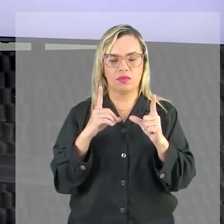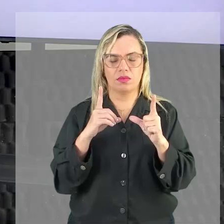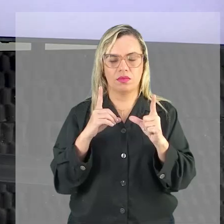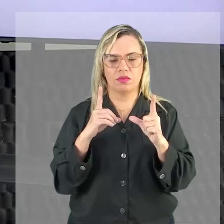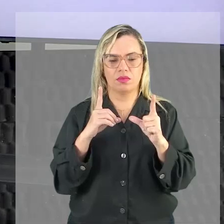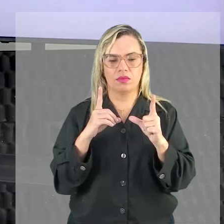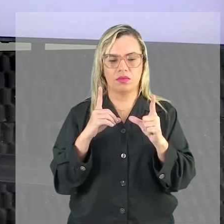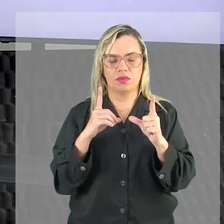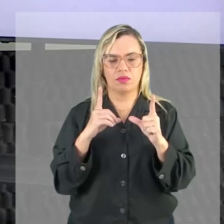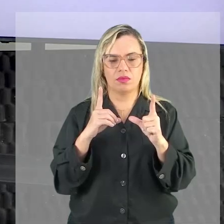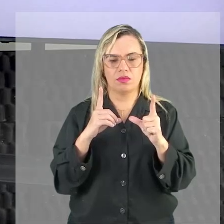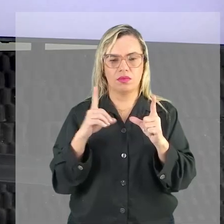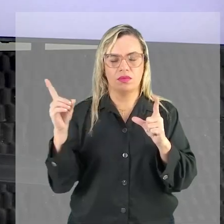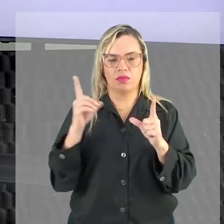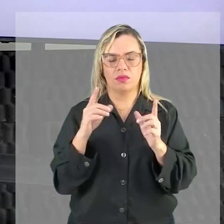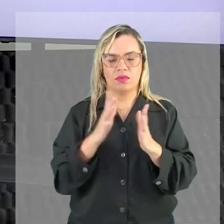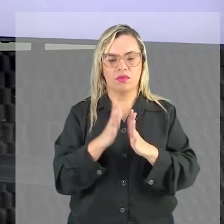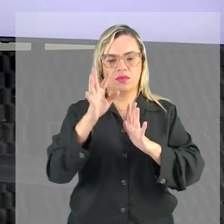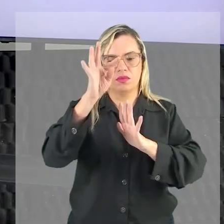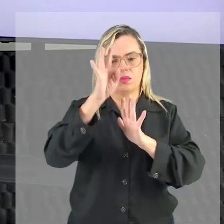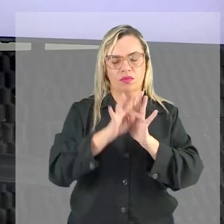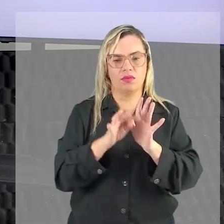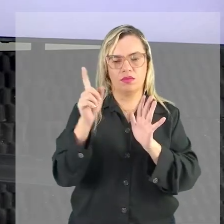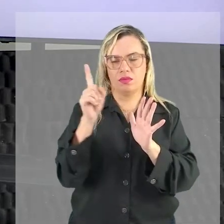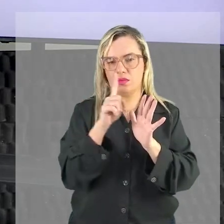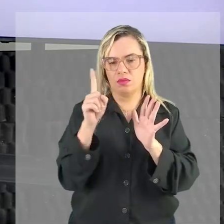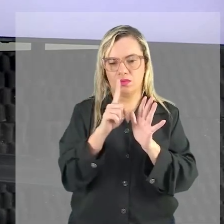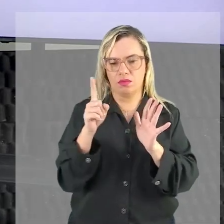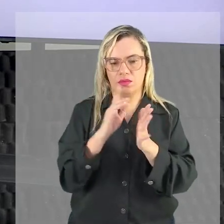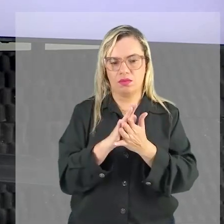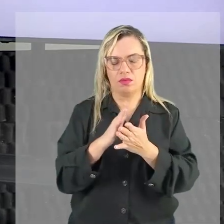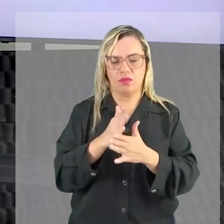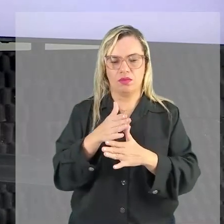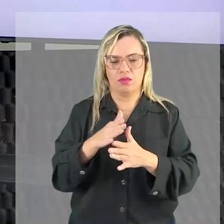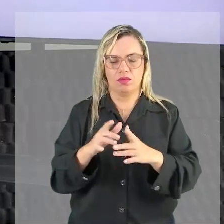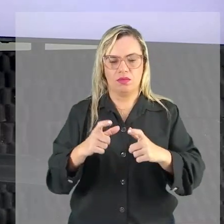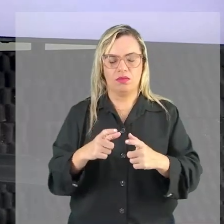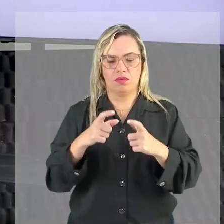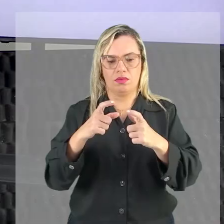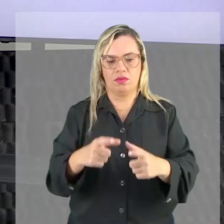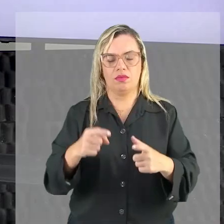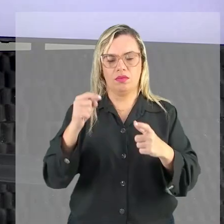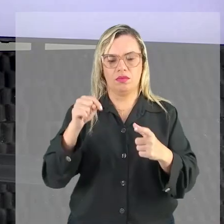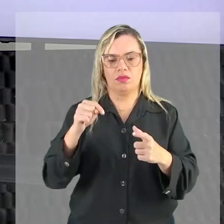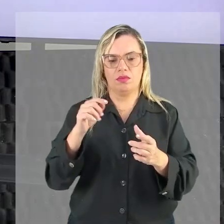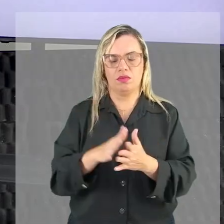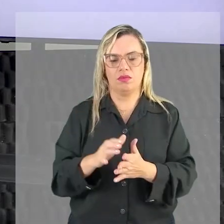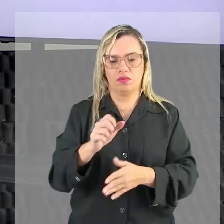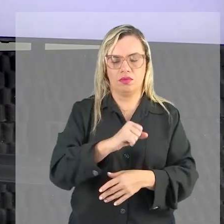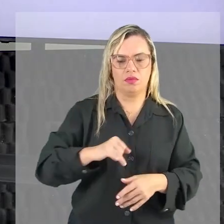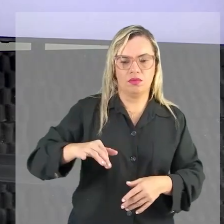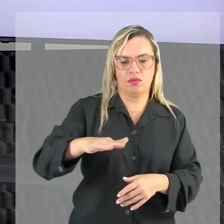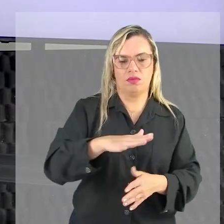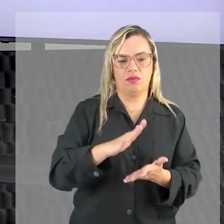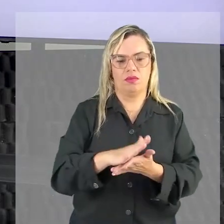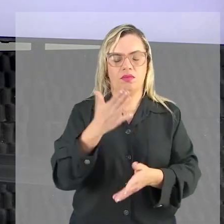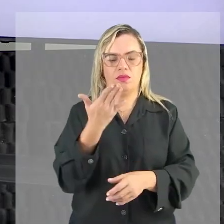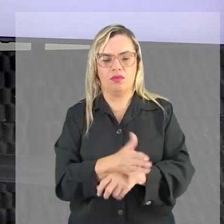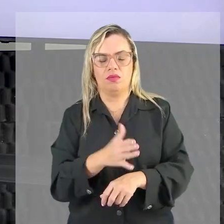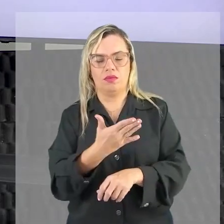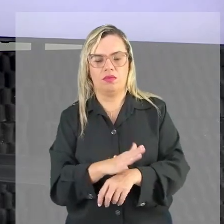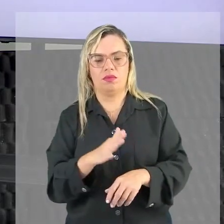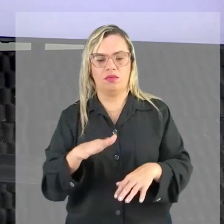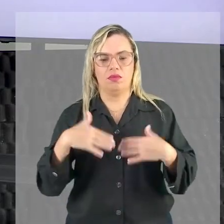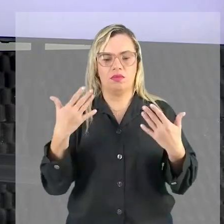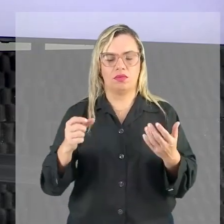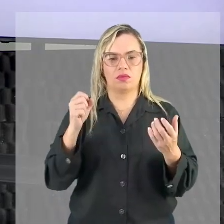e esportes. Então, o texto não fala sobre instalações esportivas, sobre espaços, sobre essa prática